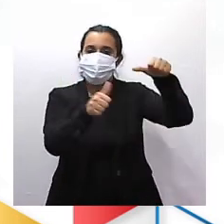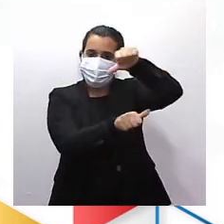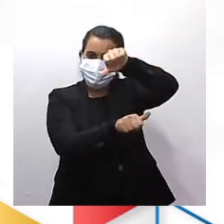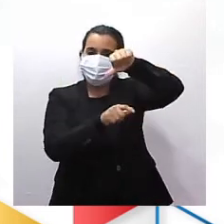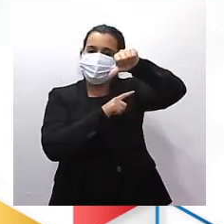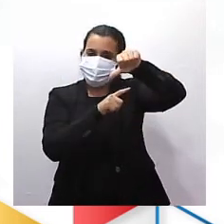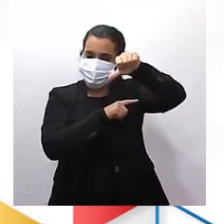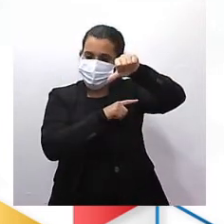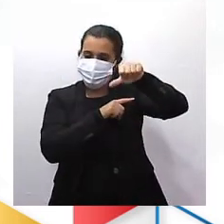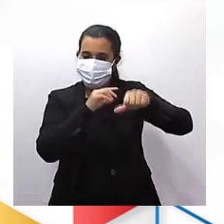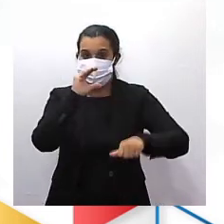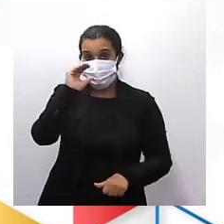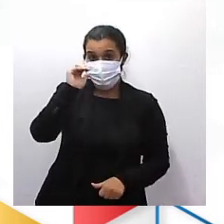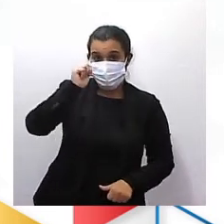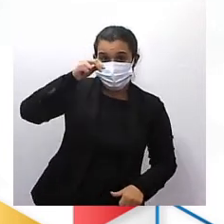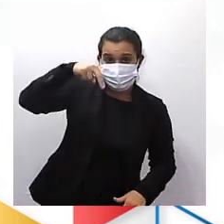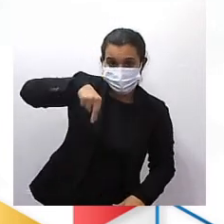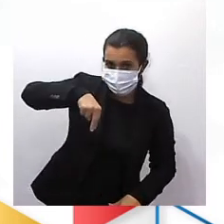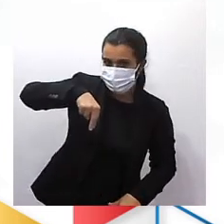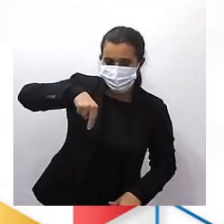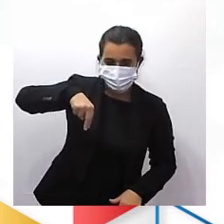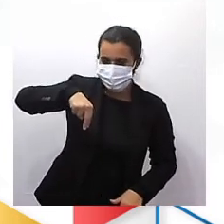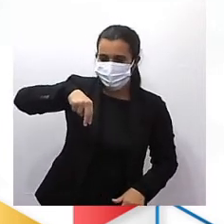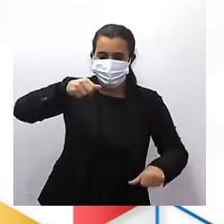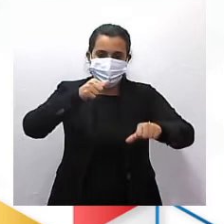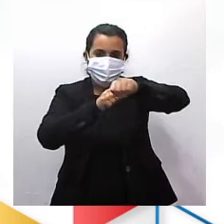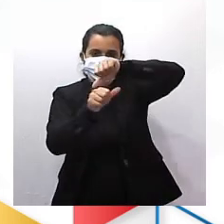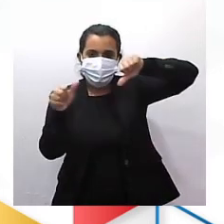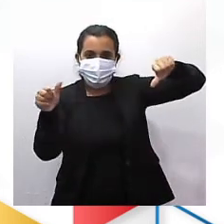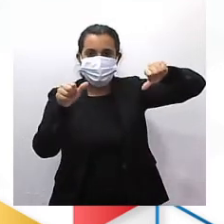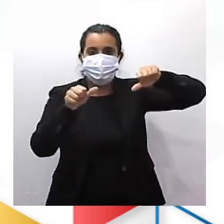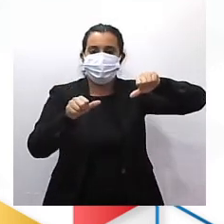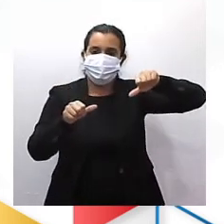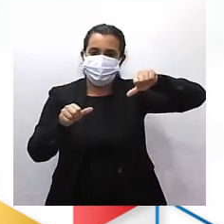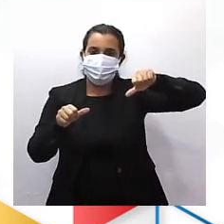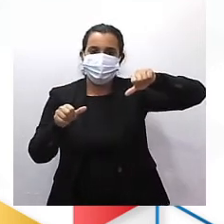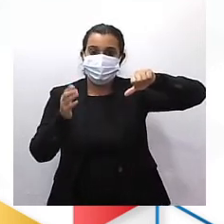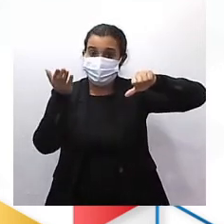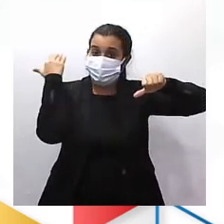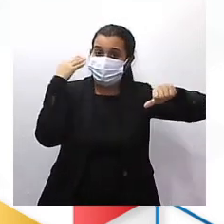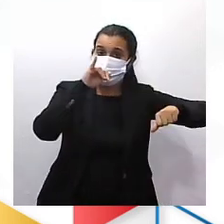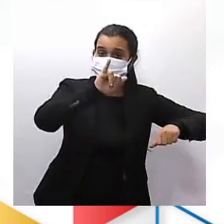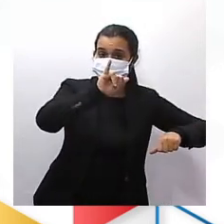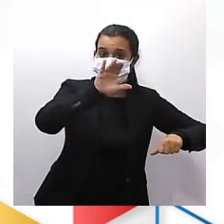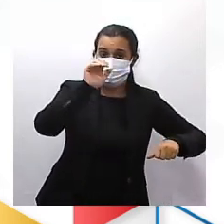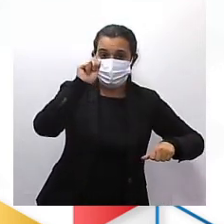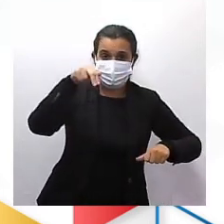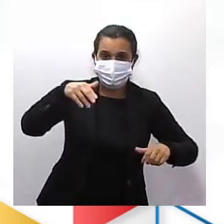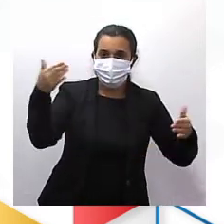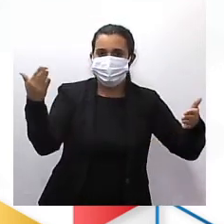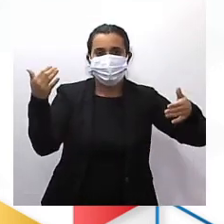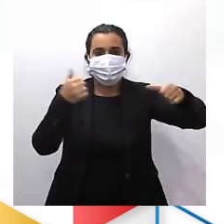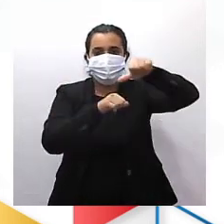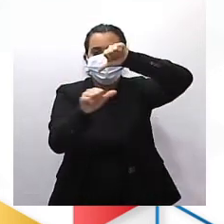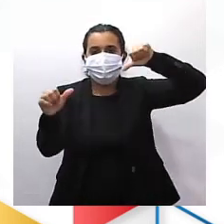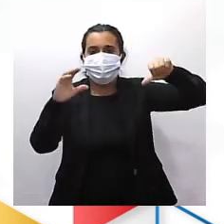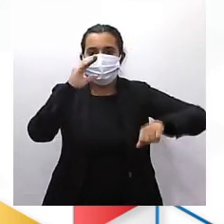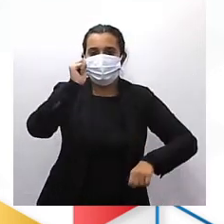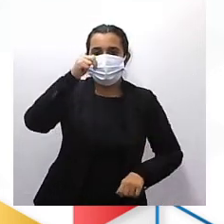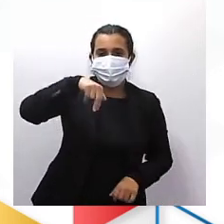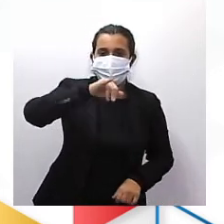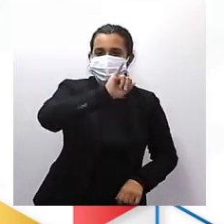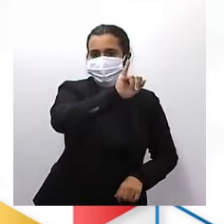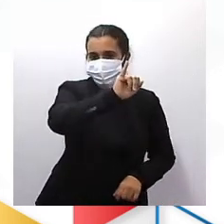uma questão mesmo de estética, uma questão de colocação e de ordem, mas o sentido da pergunta ele não é